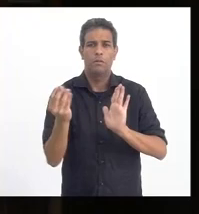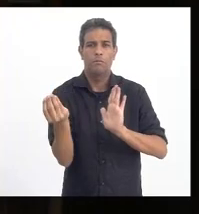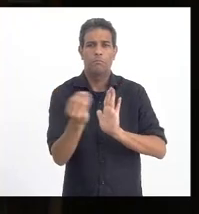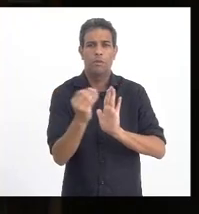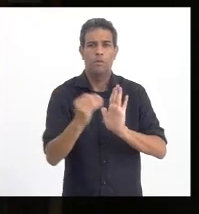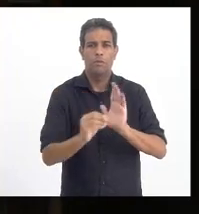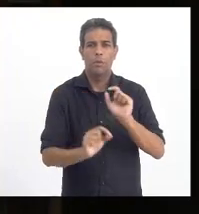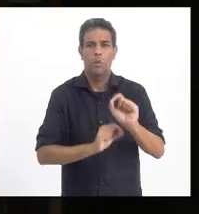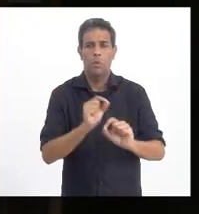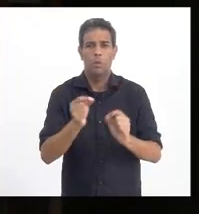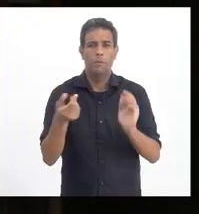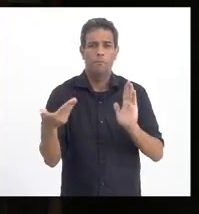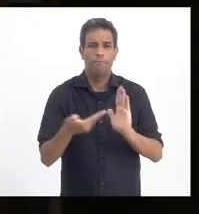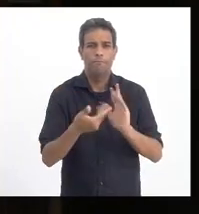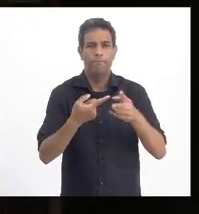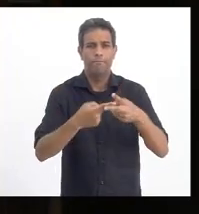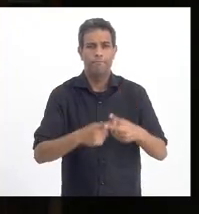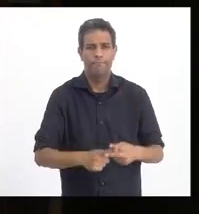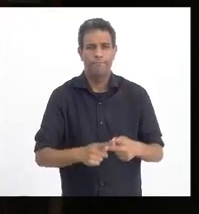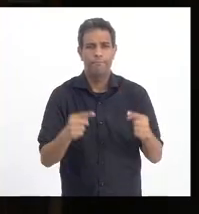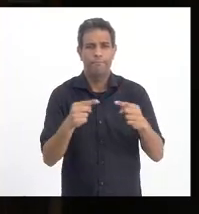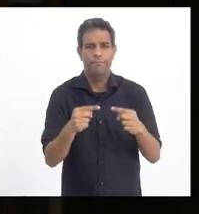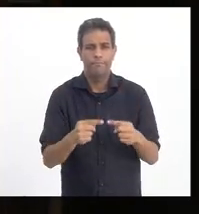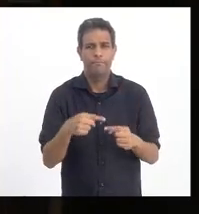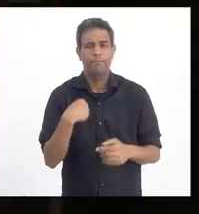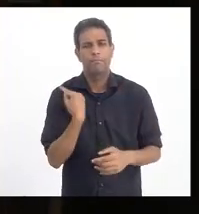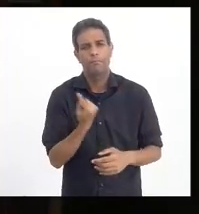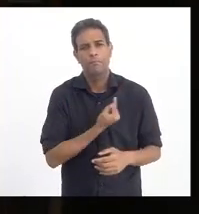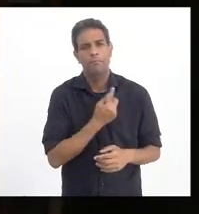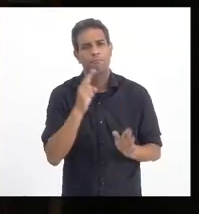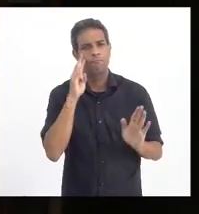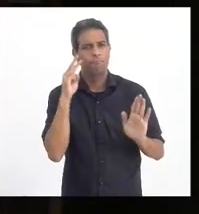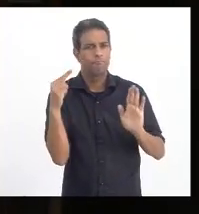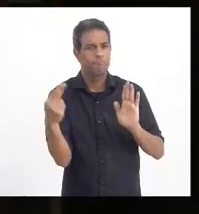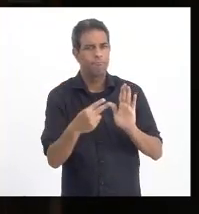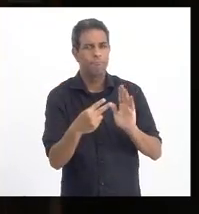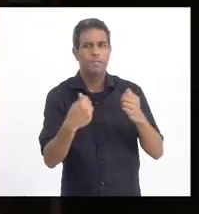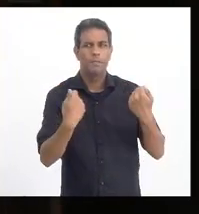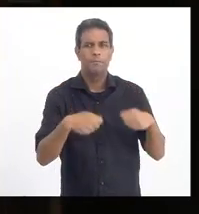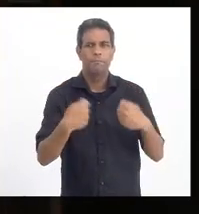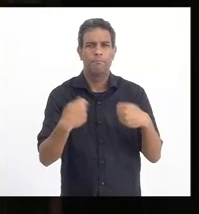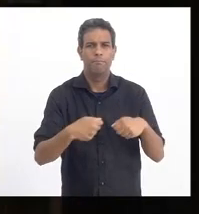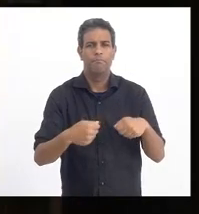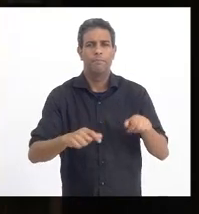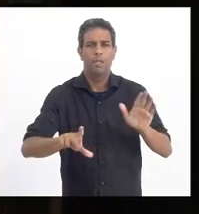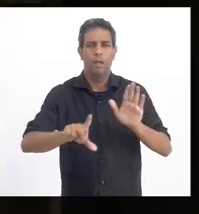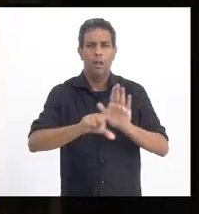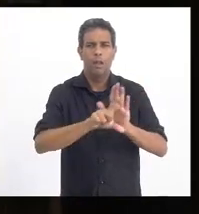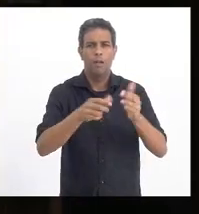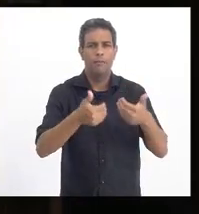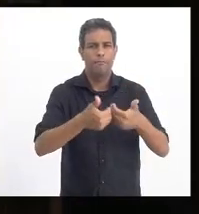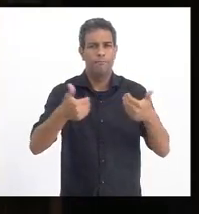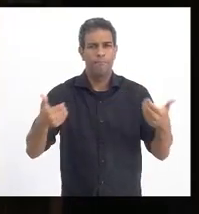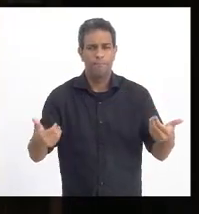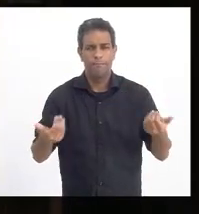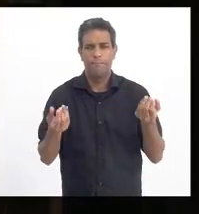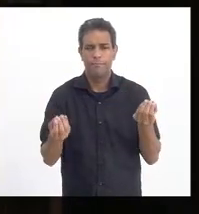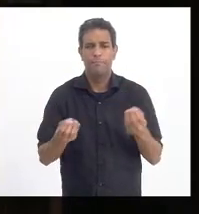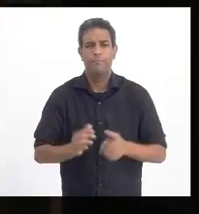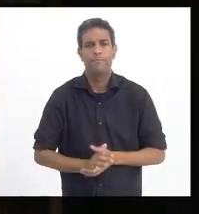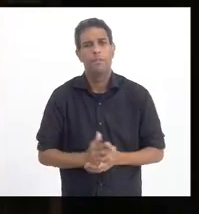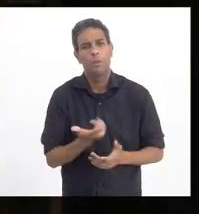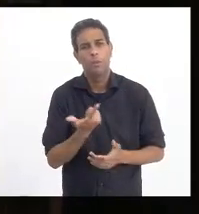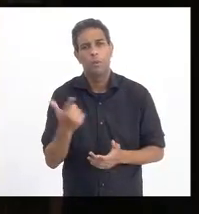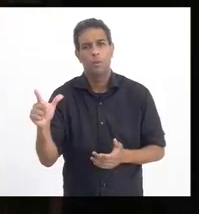é dar uma acertada nisso mas como Foi verificado que os deveria ser por uma lei a parte Então